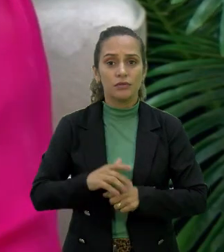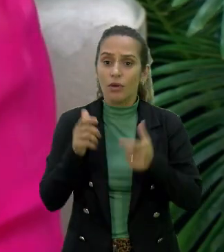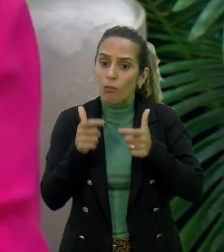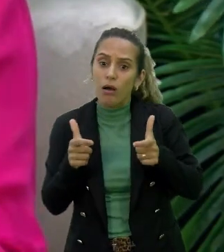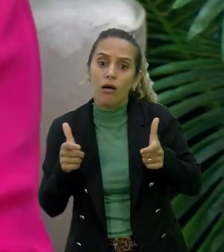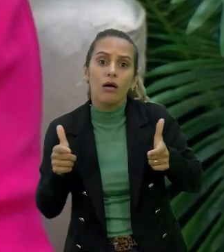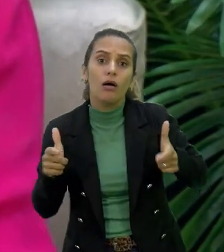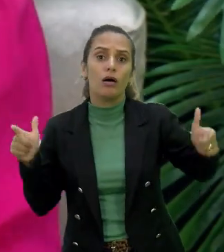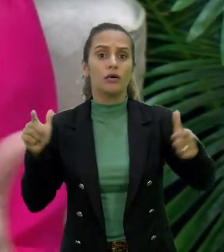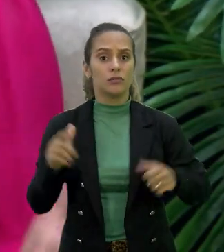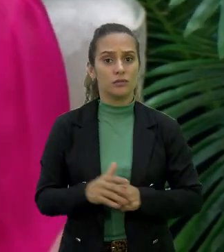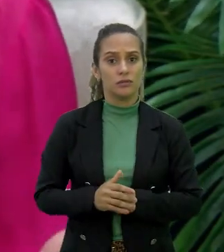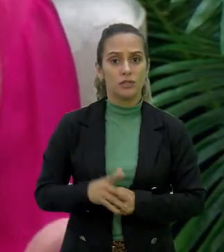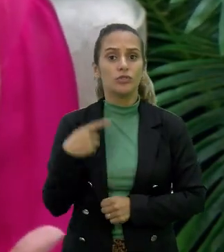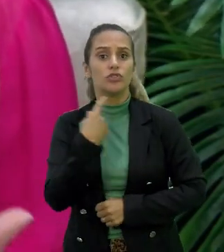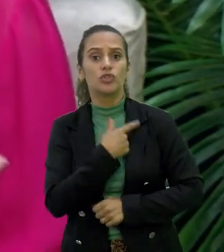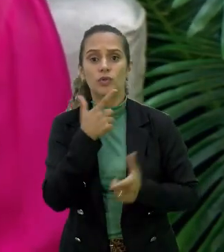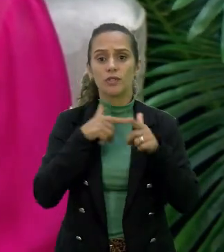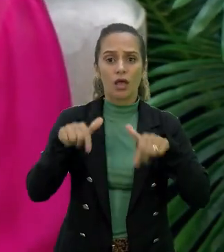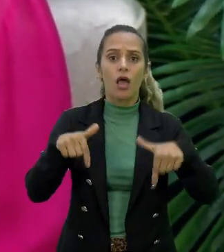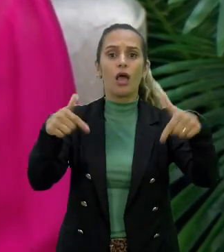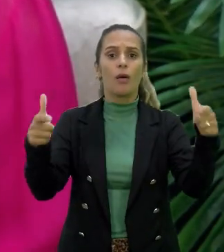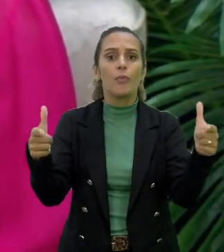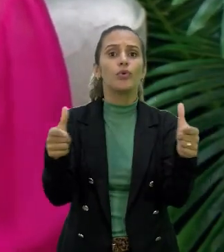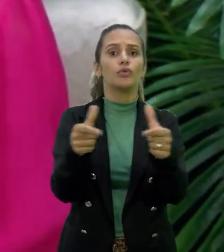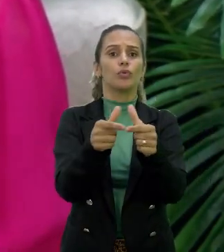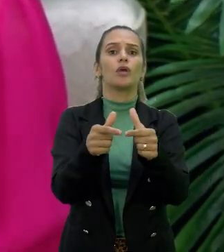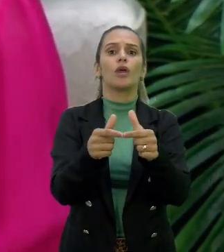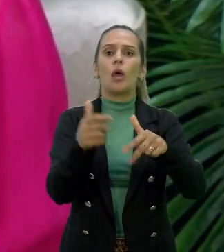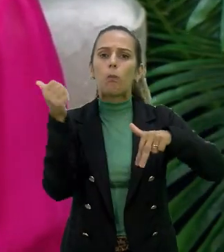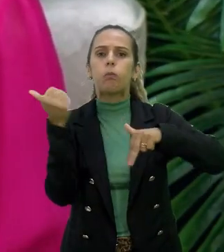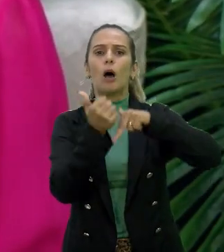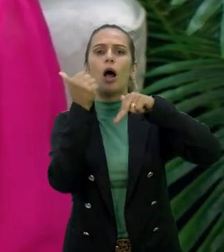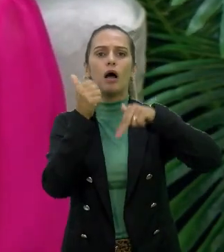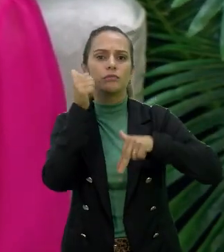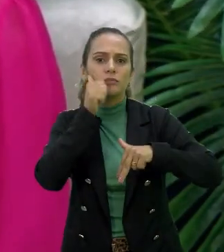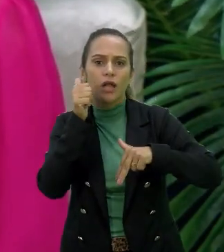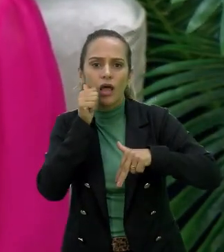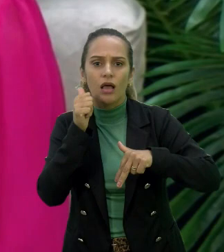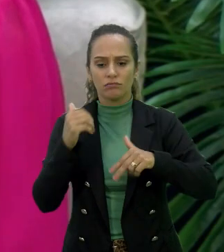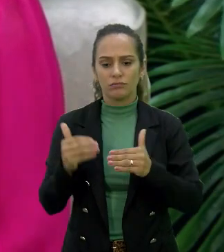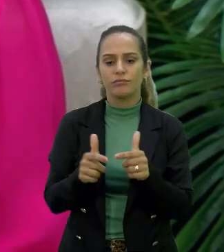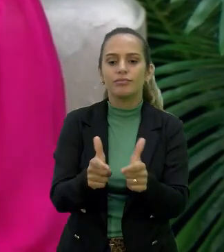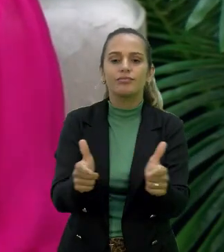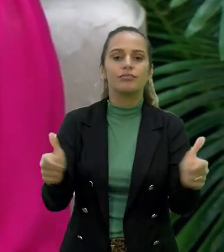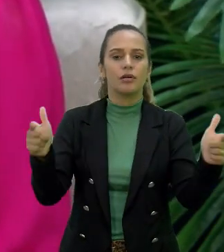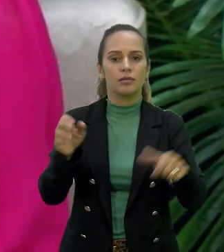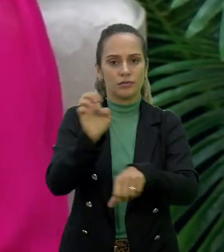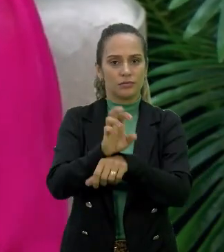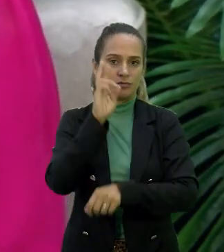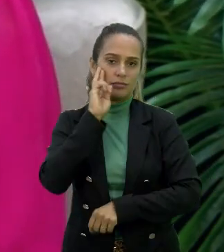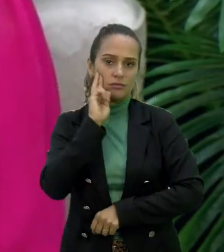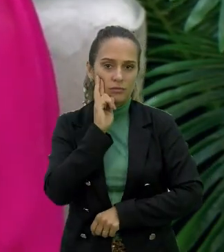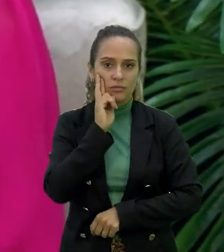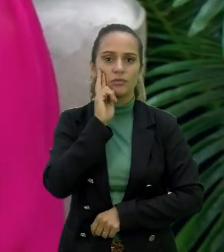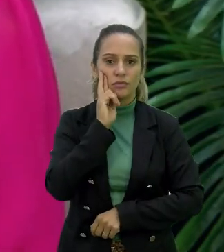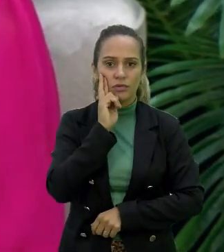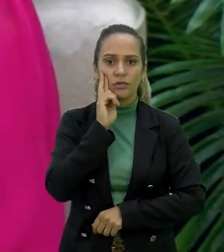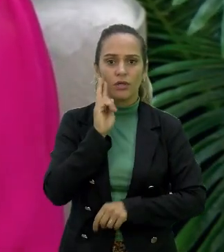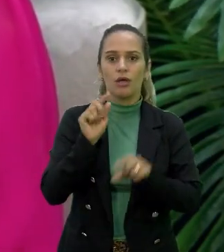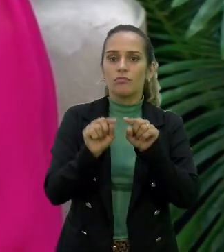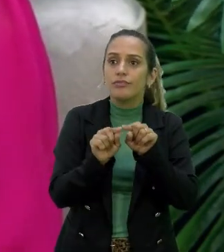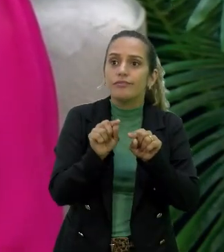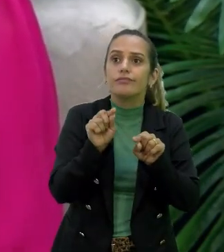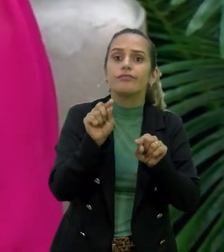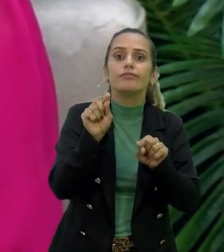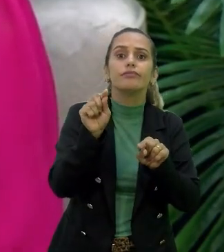vem aumentando ao invés de a gente conseguir avançar e diminuir o feminicídio ele vem aumentando e Rondônia infelizmente ele está